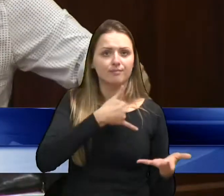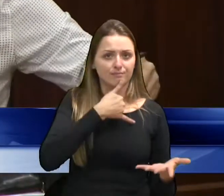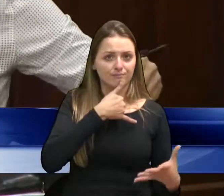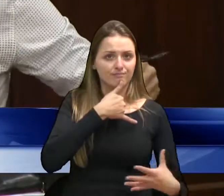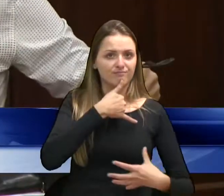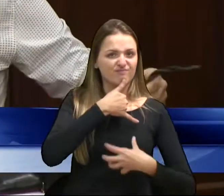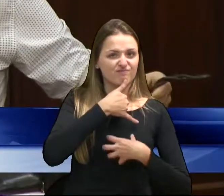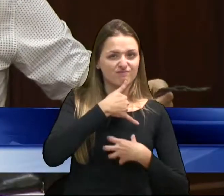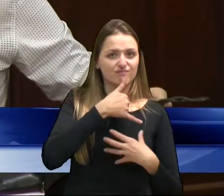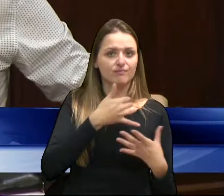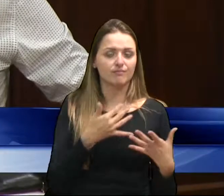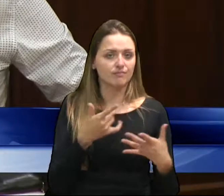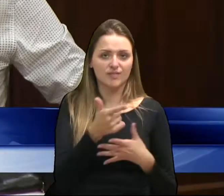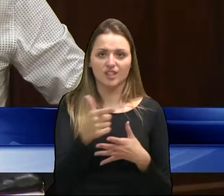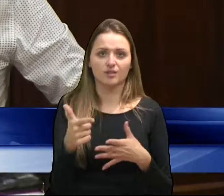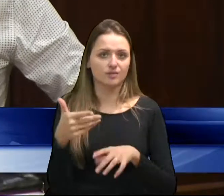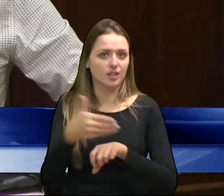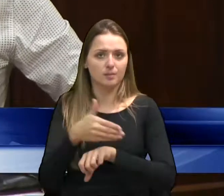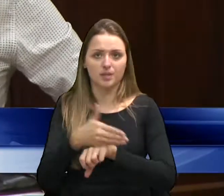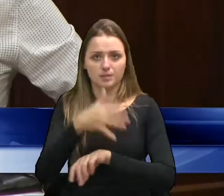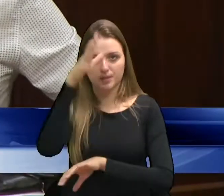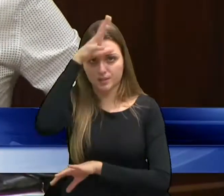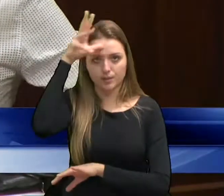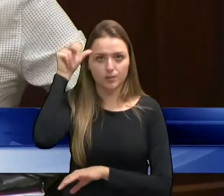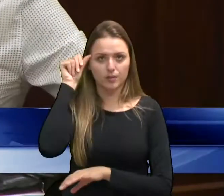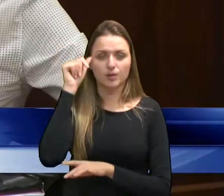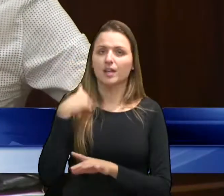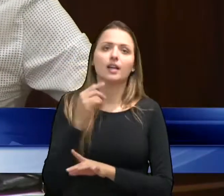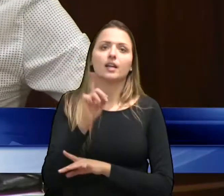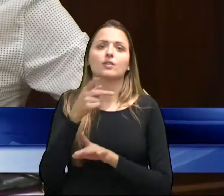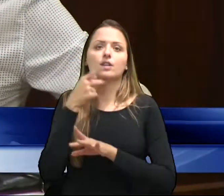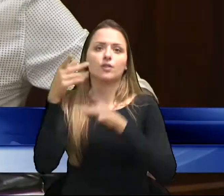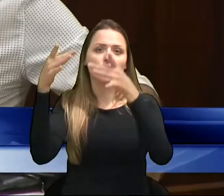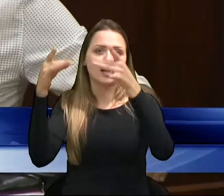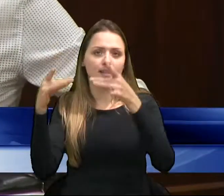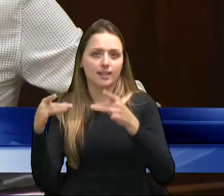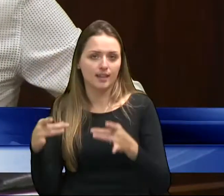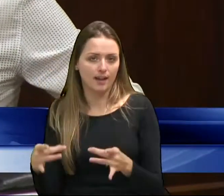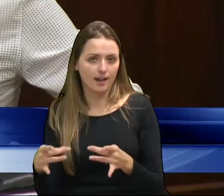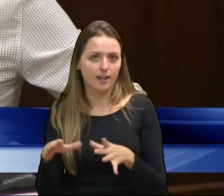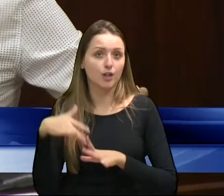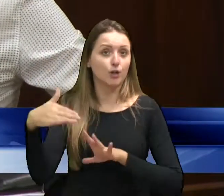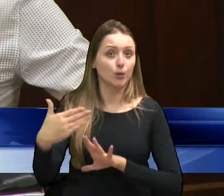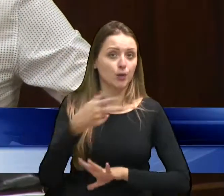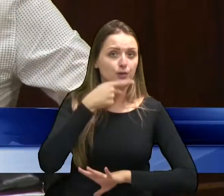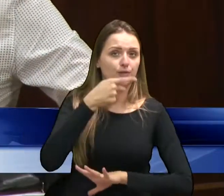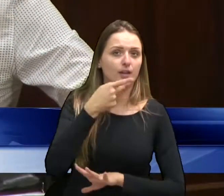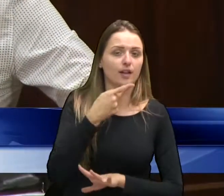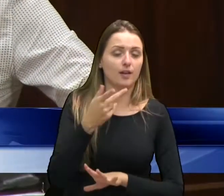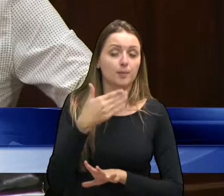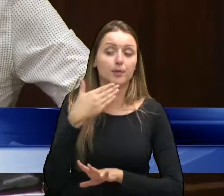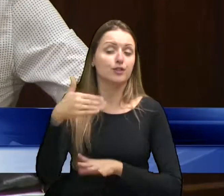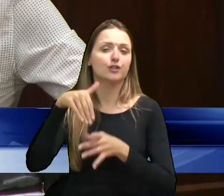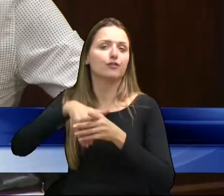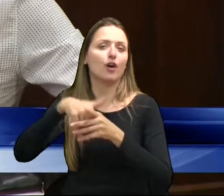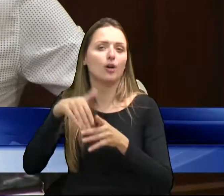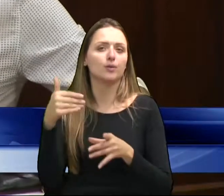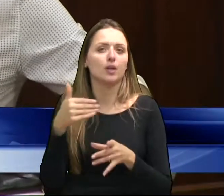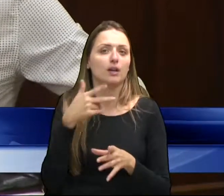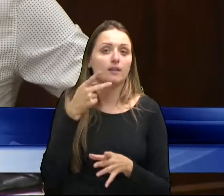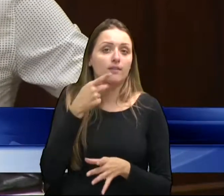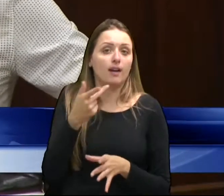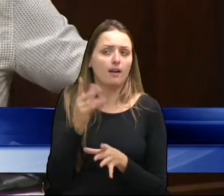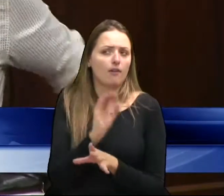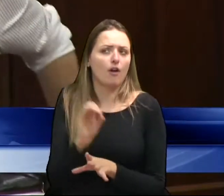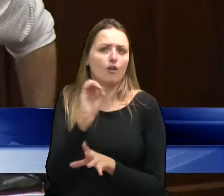tem a participação. Aqui eu não vou entrar em detalhes em épocas eleitorais, quando falavam que o transporte coletivo seria prioridade.